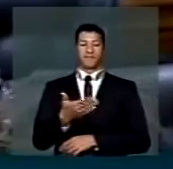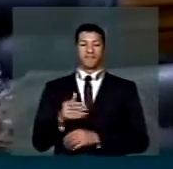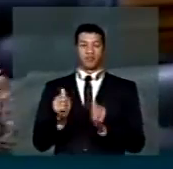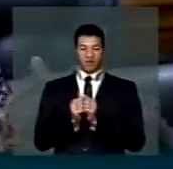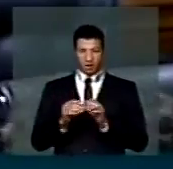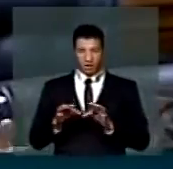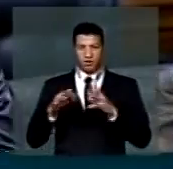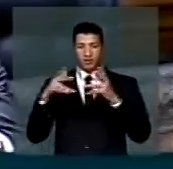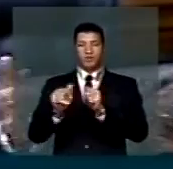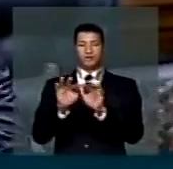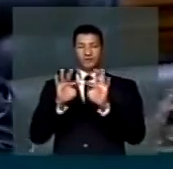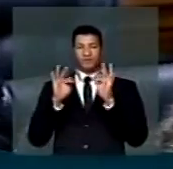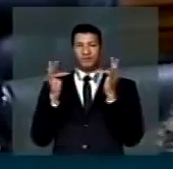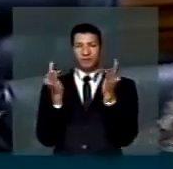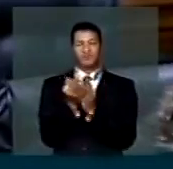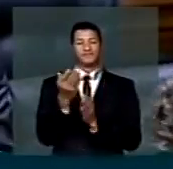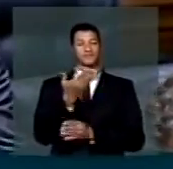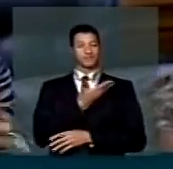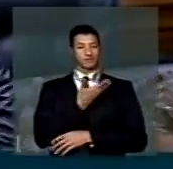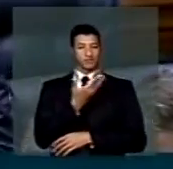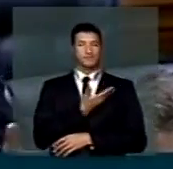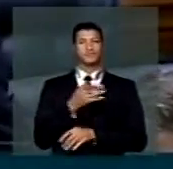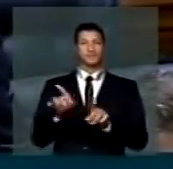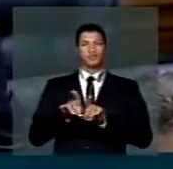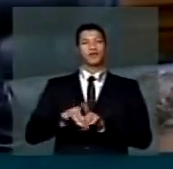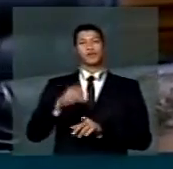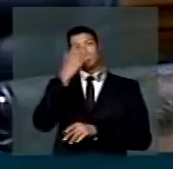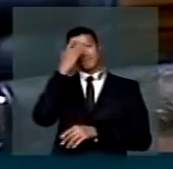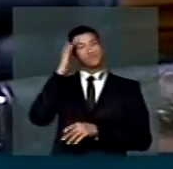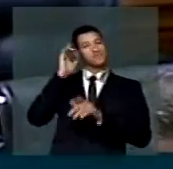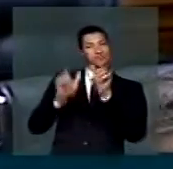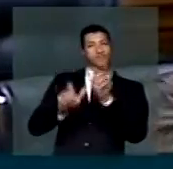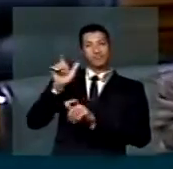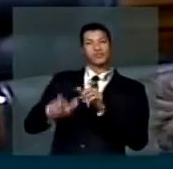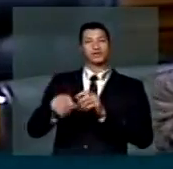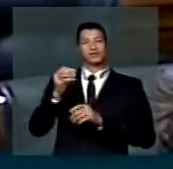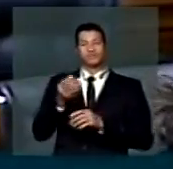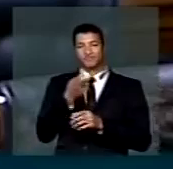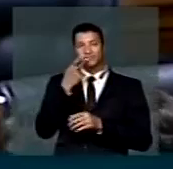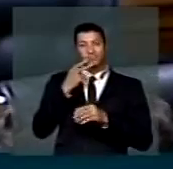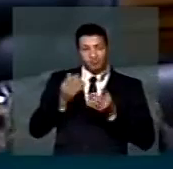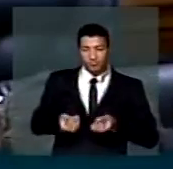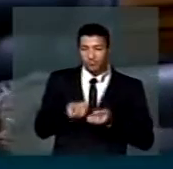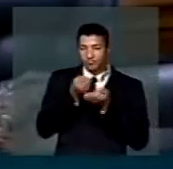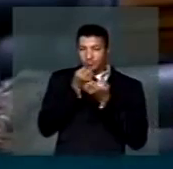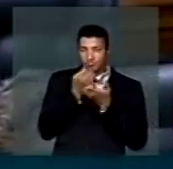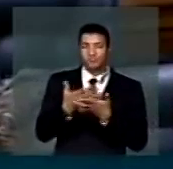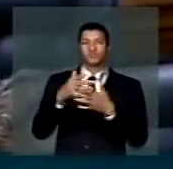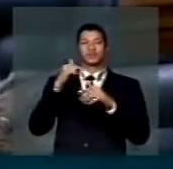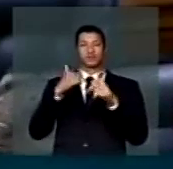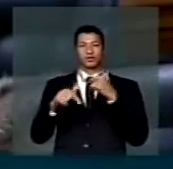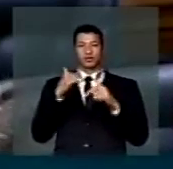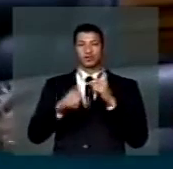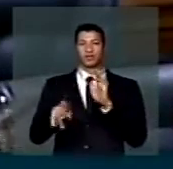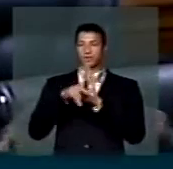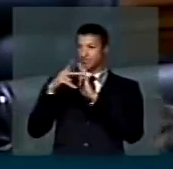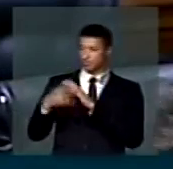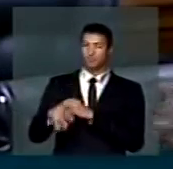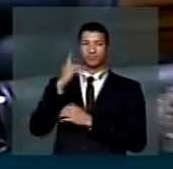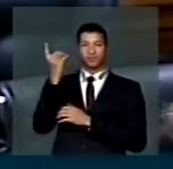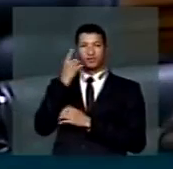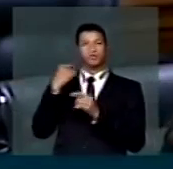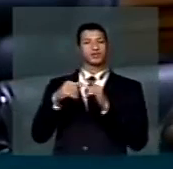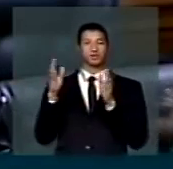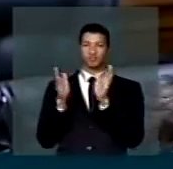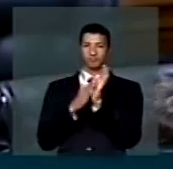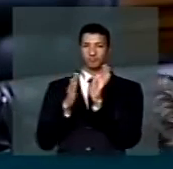com toda a sua família, seus amigos e anônimos, que elogiaram demais o trabalho de Vossa Excelência. Vossa Excelência